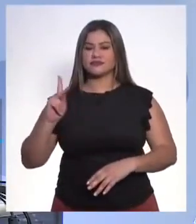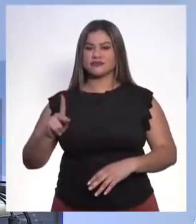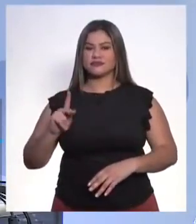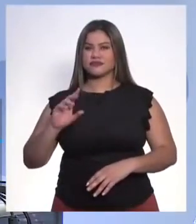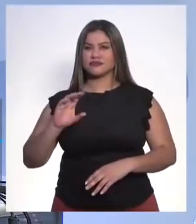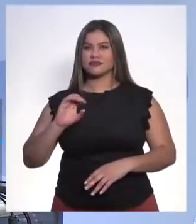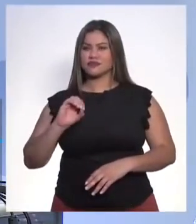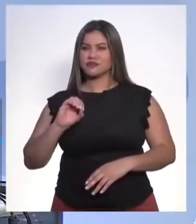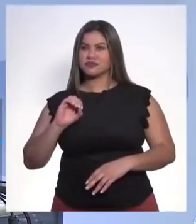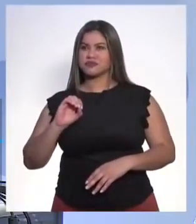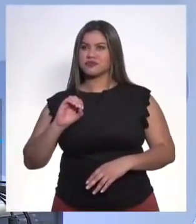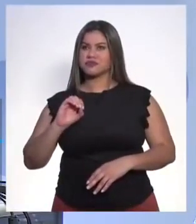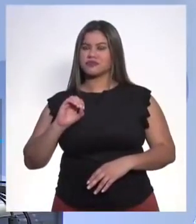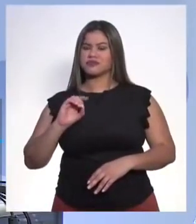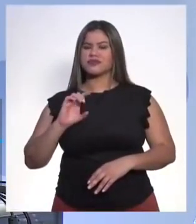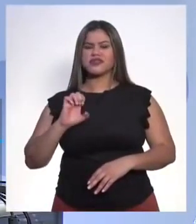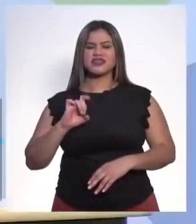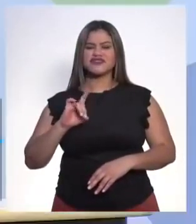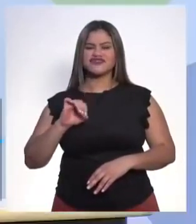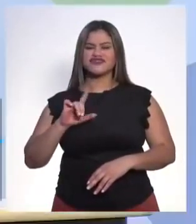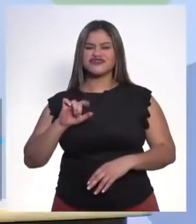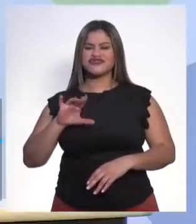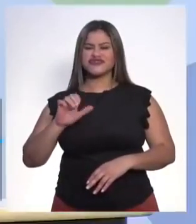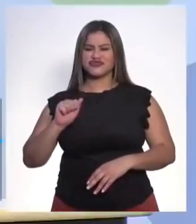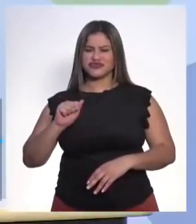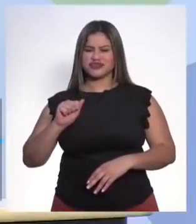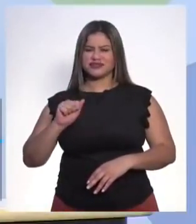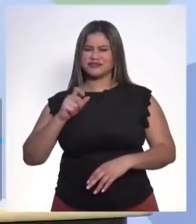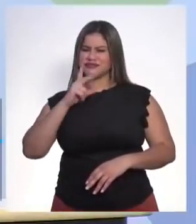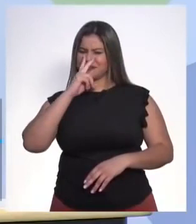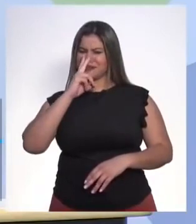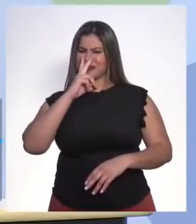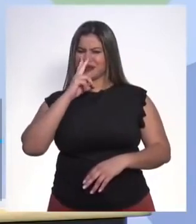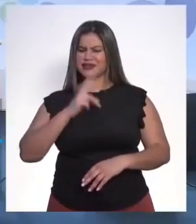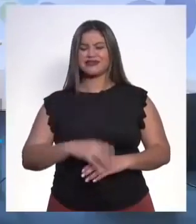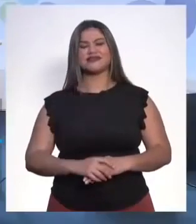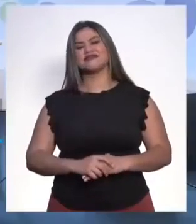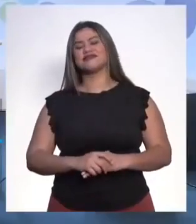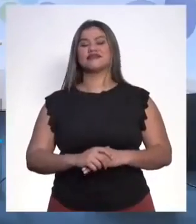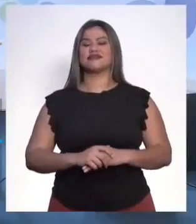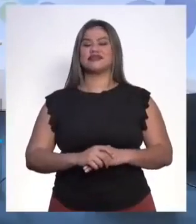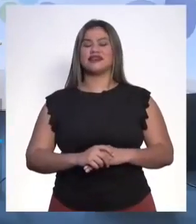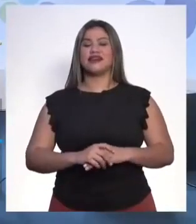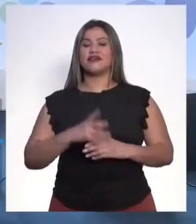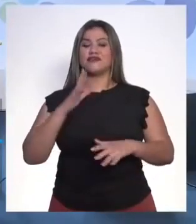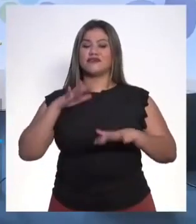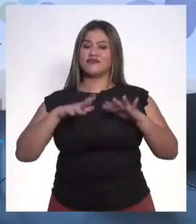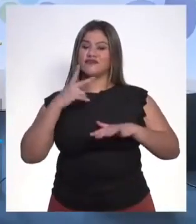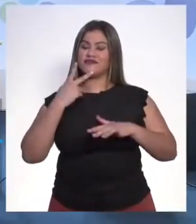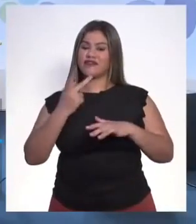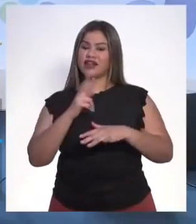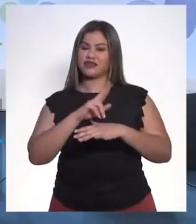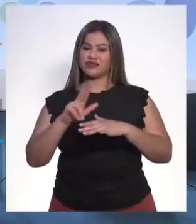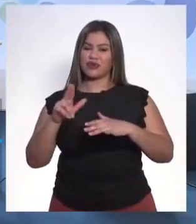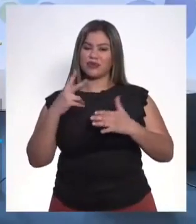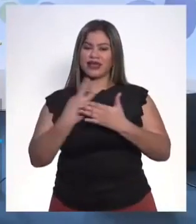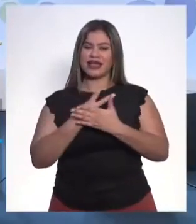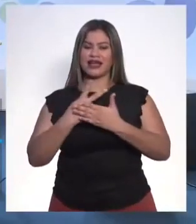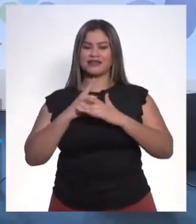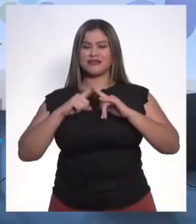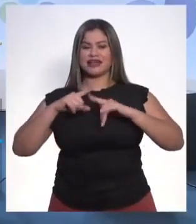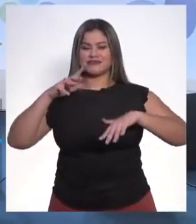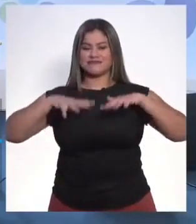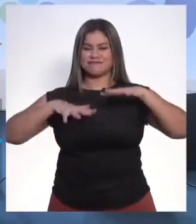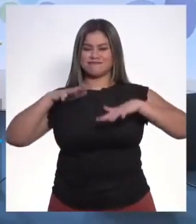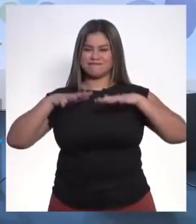Oa, Edilca, é que às vezes junta tudo, a gente não consegue entender. Gente, às vezes você falou, não é esse o nome, é que junta muito É, pra gente ler. desculpa o